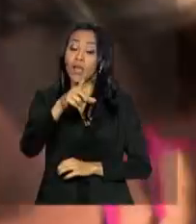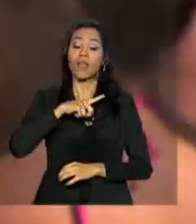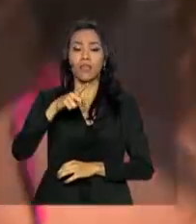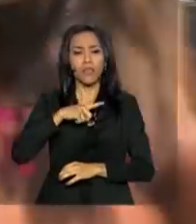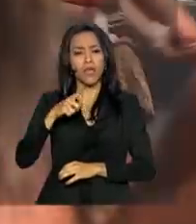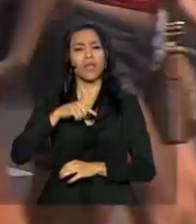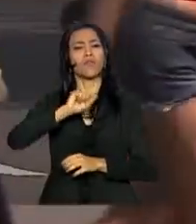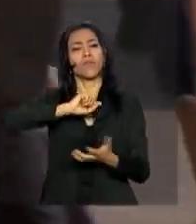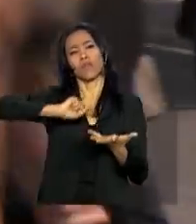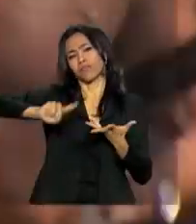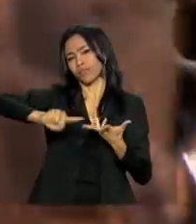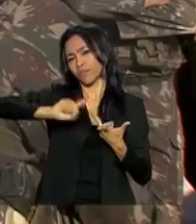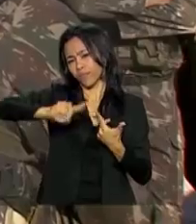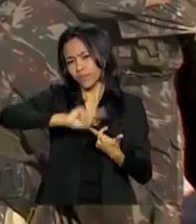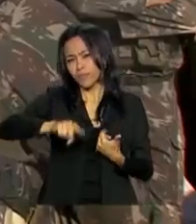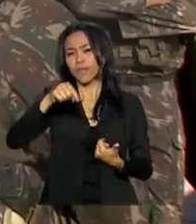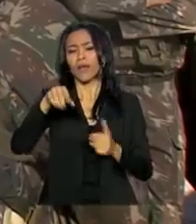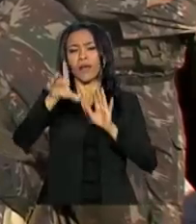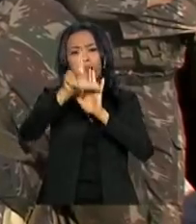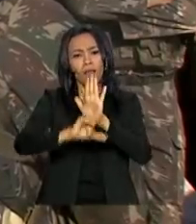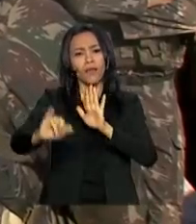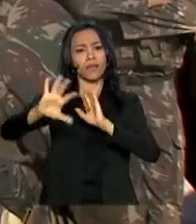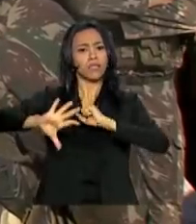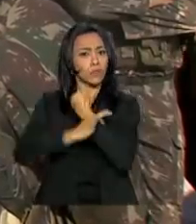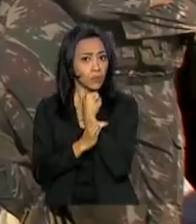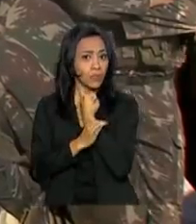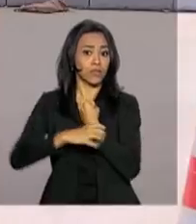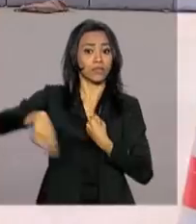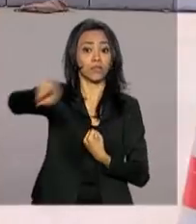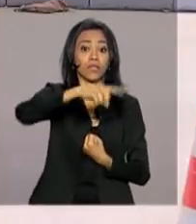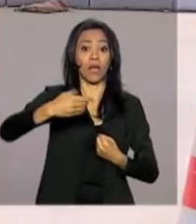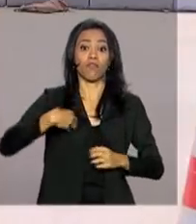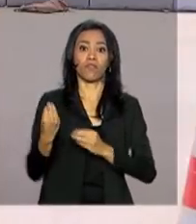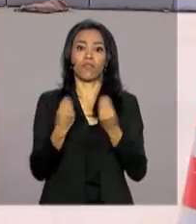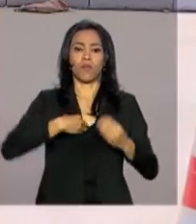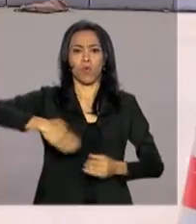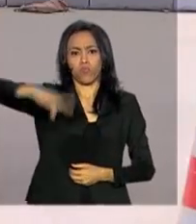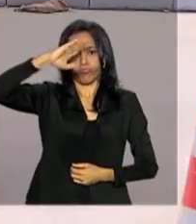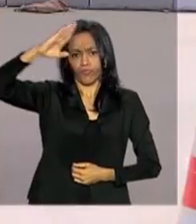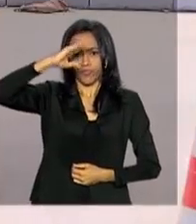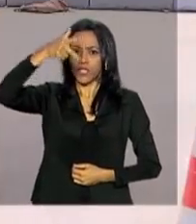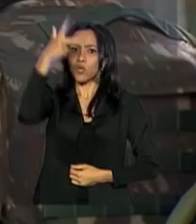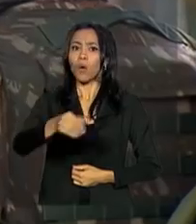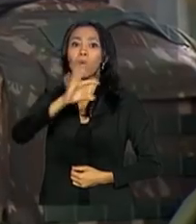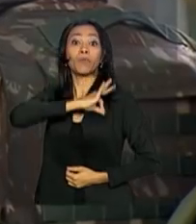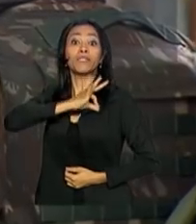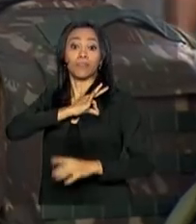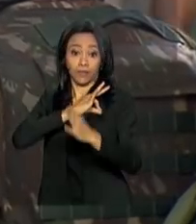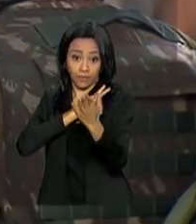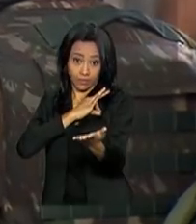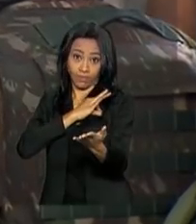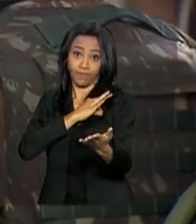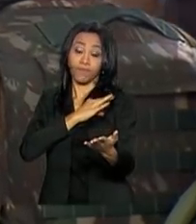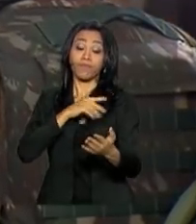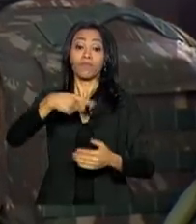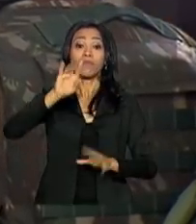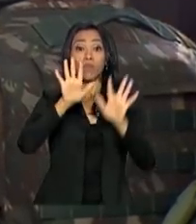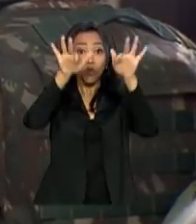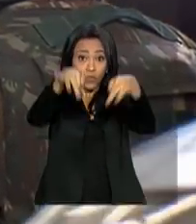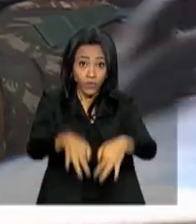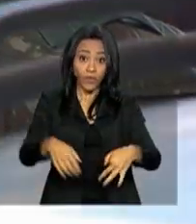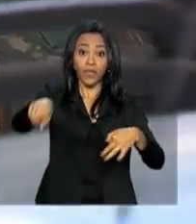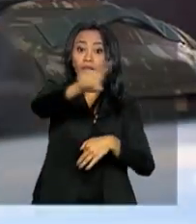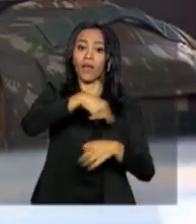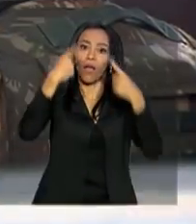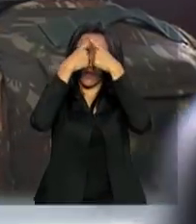de garantia de lei e ordem, que davam às Forças Armadas o poder de atuar como polícia. Ao final delas, a